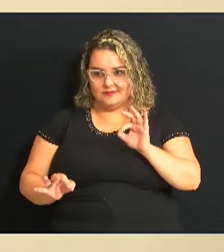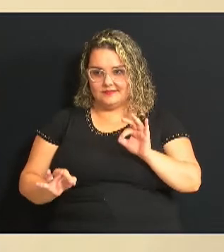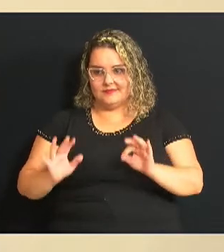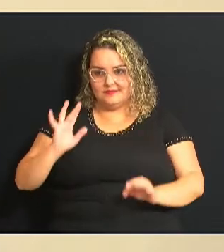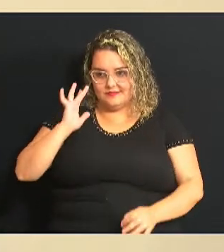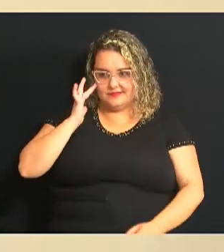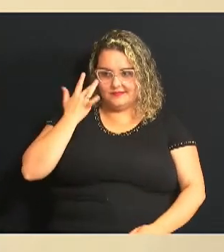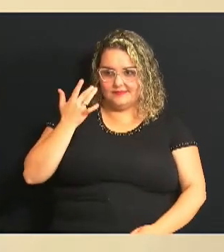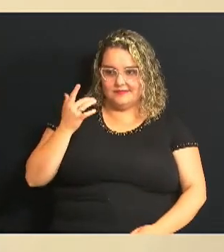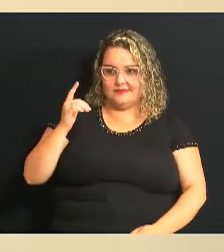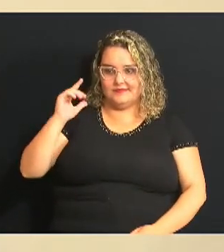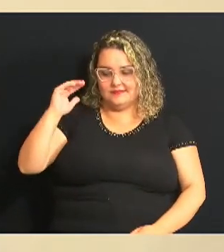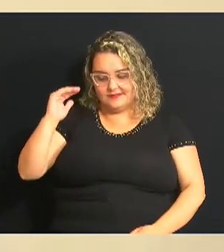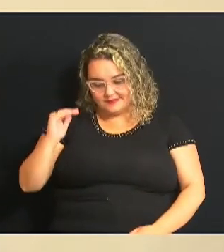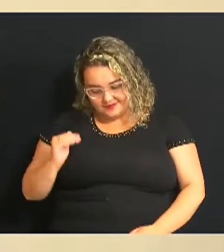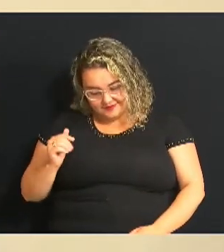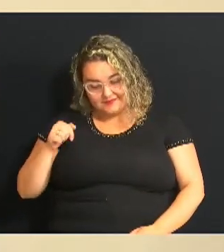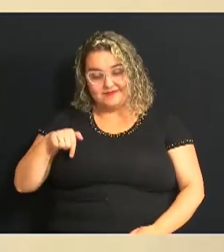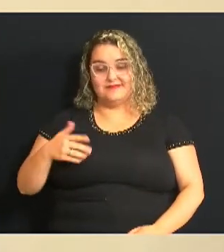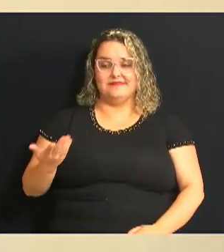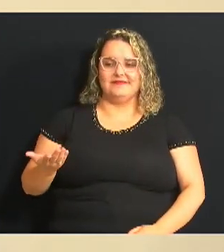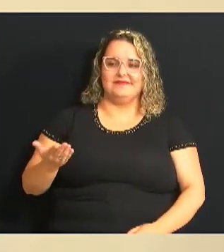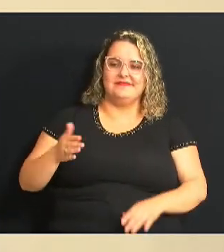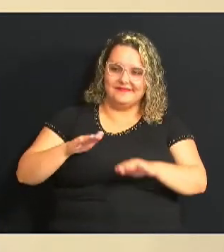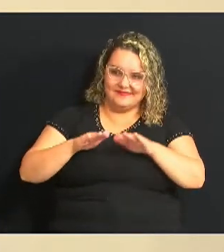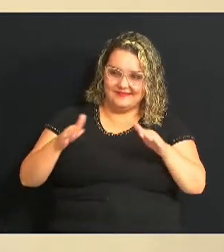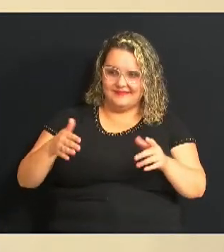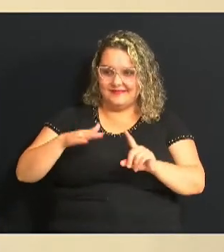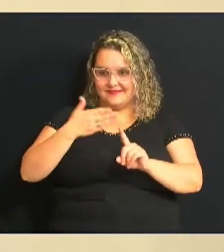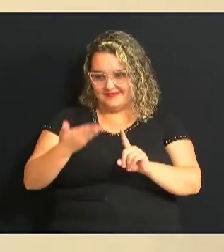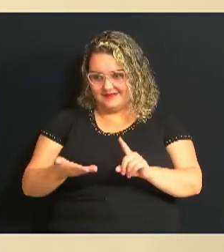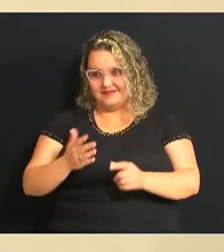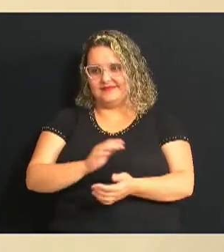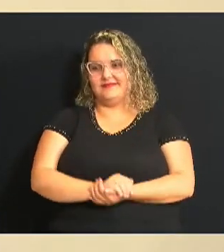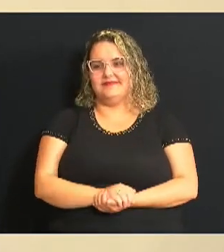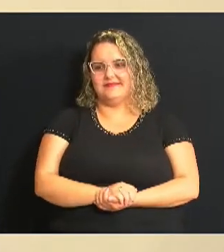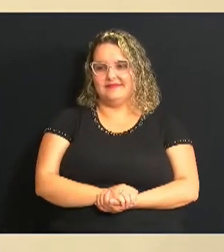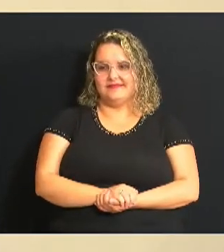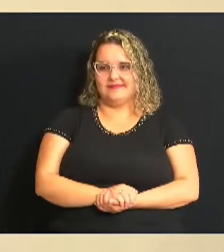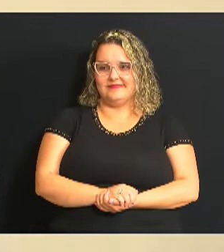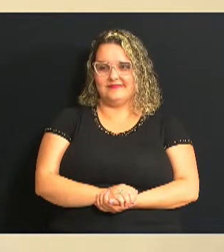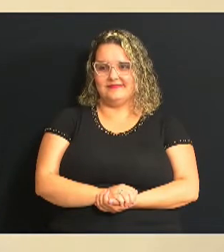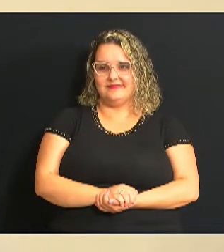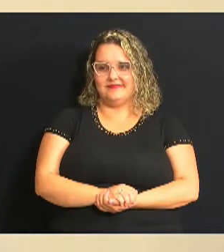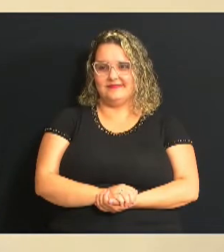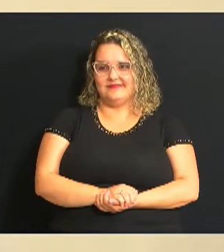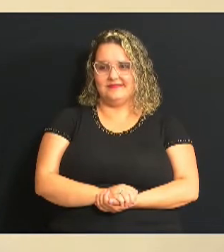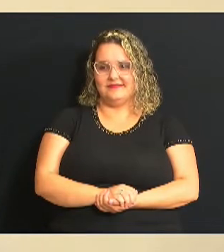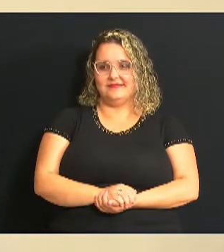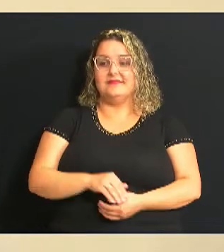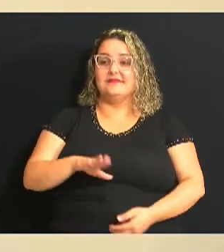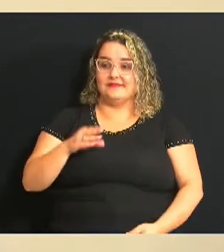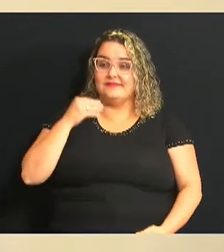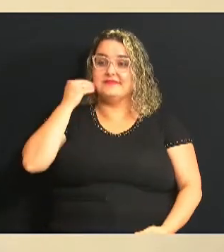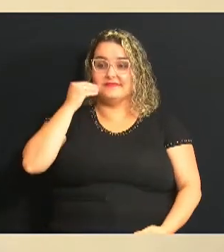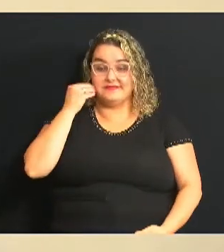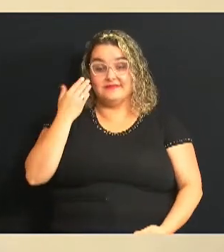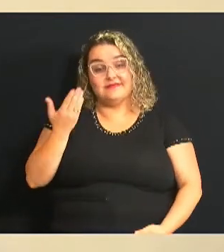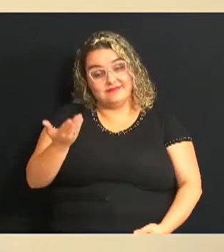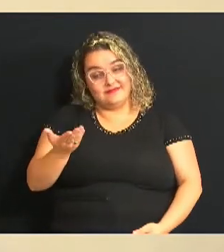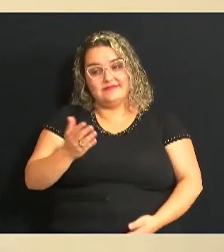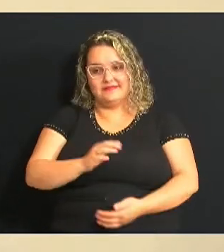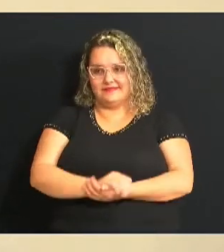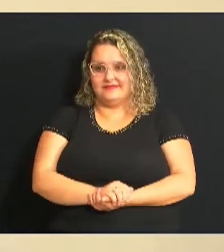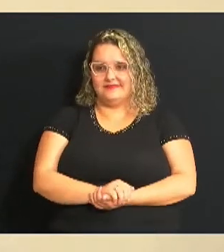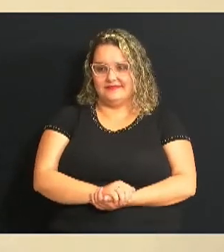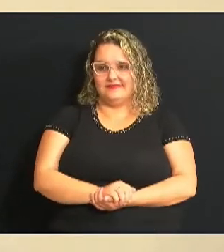dos menores aqui da mesa homenageada, mas o mais experiente, não é? Já tem